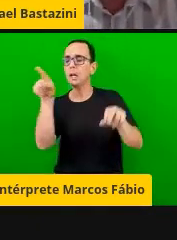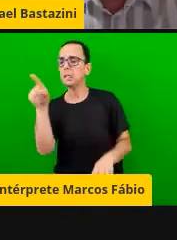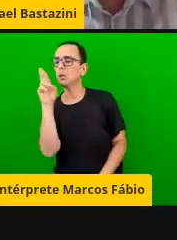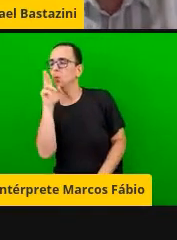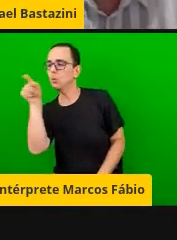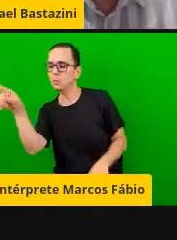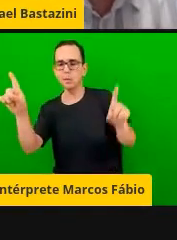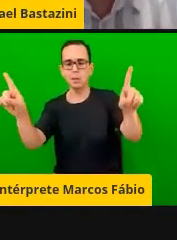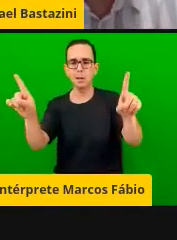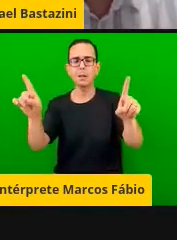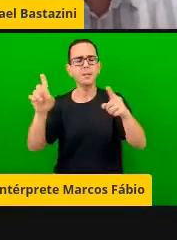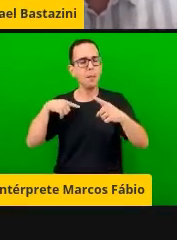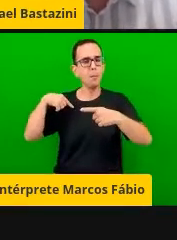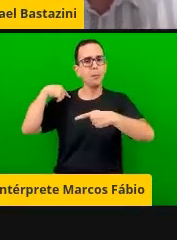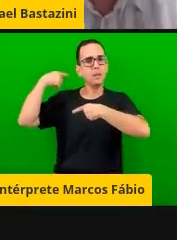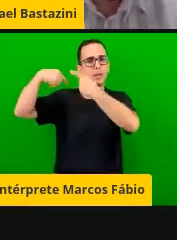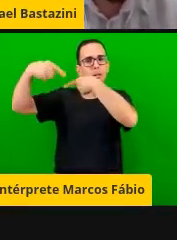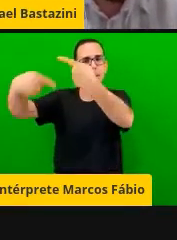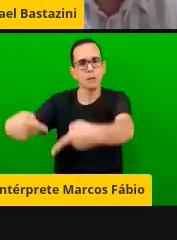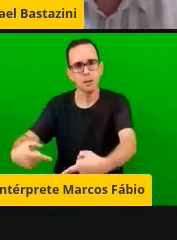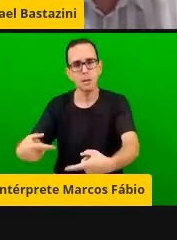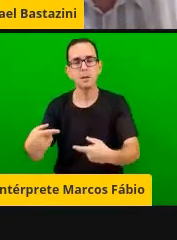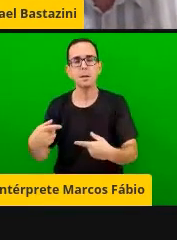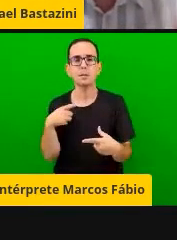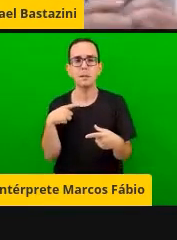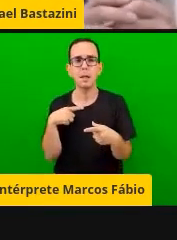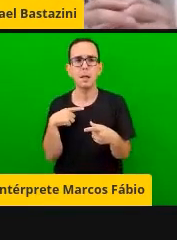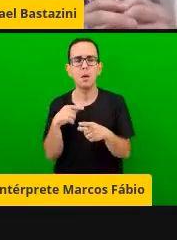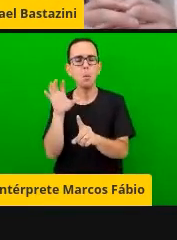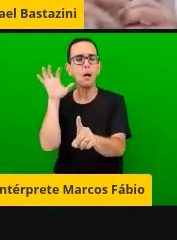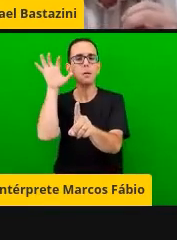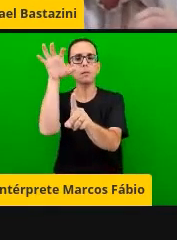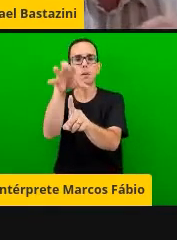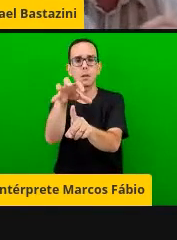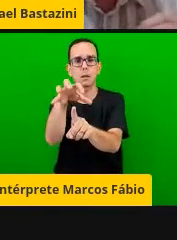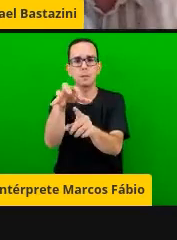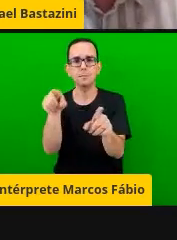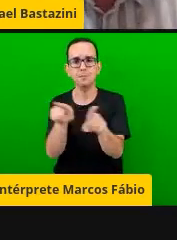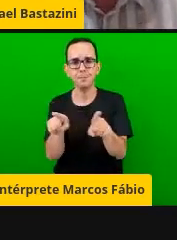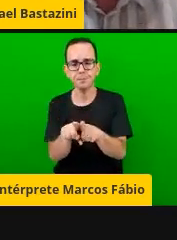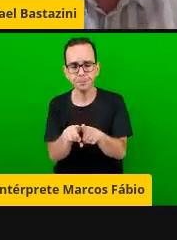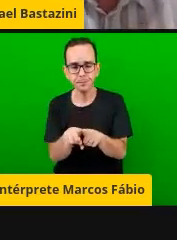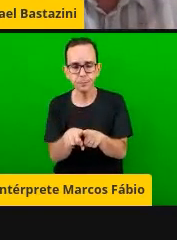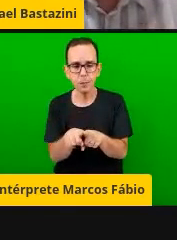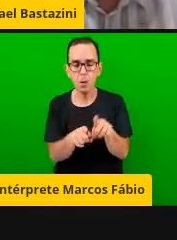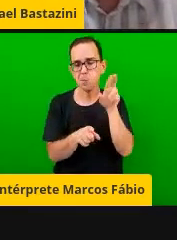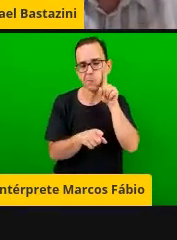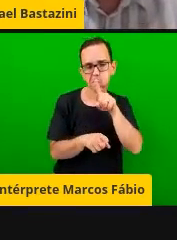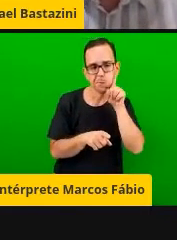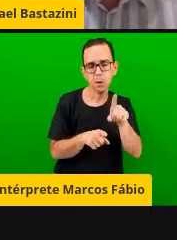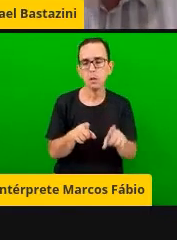dominó, desculpa, que está associado a uma influência tanto dos Estados Unidos quanto da